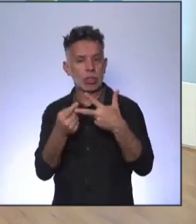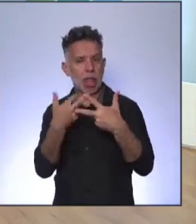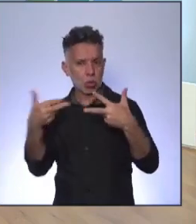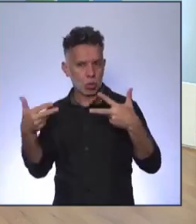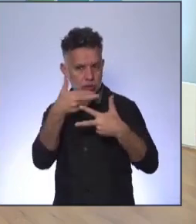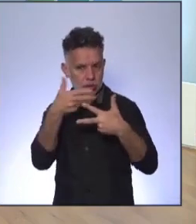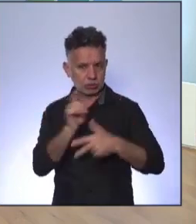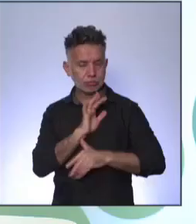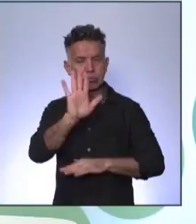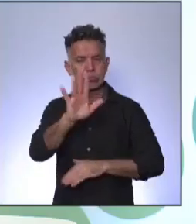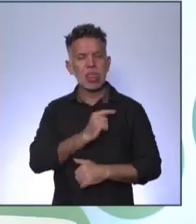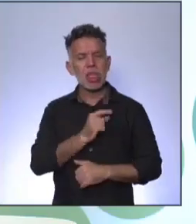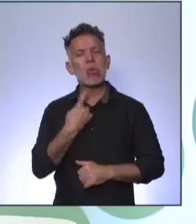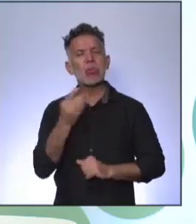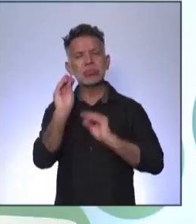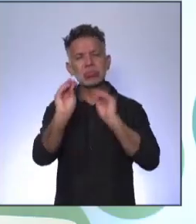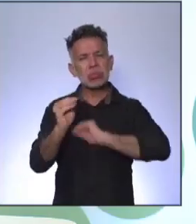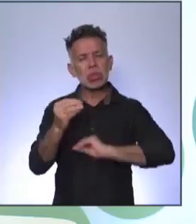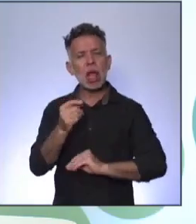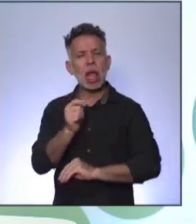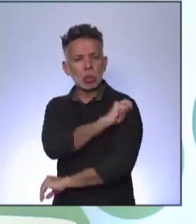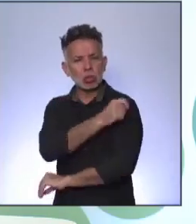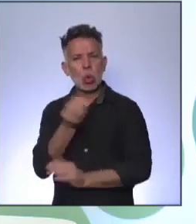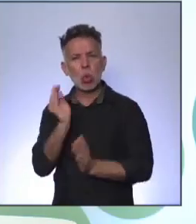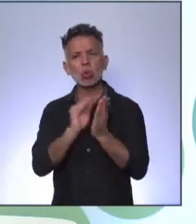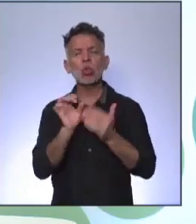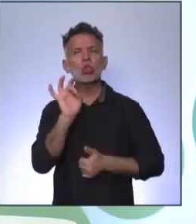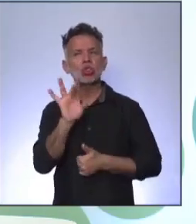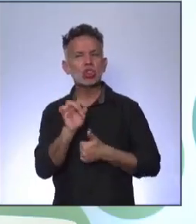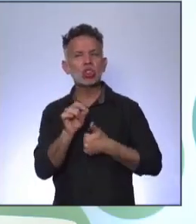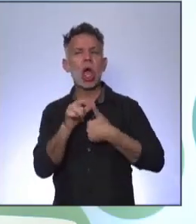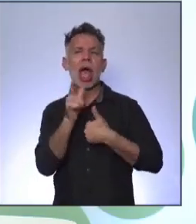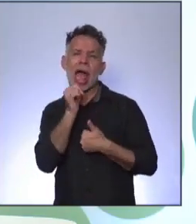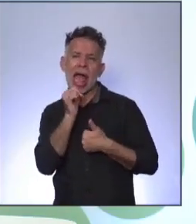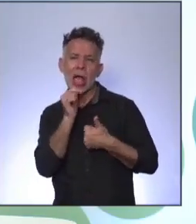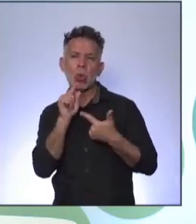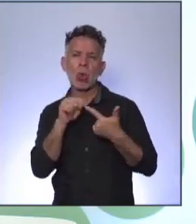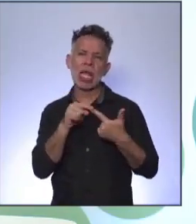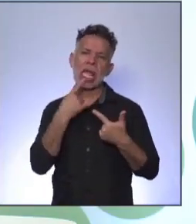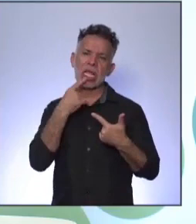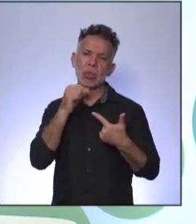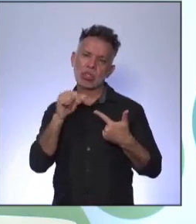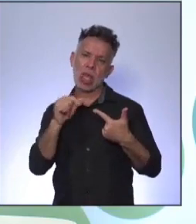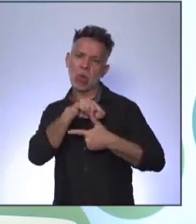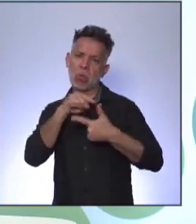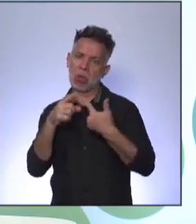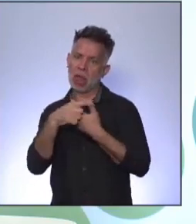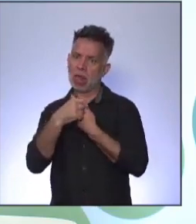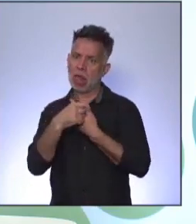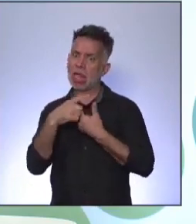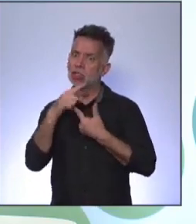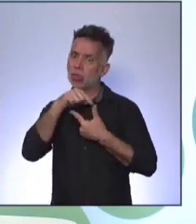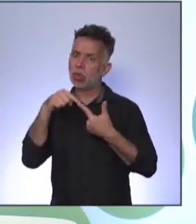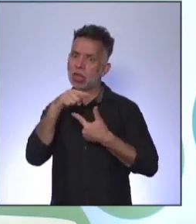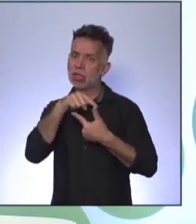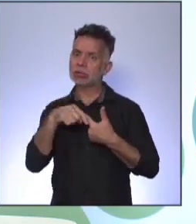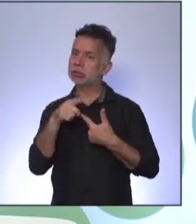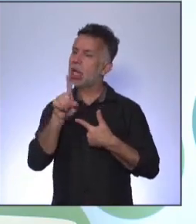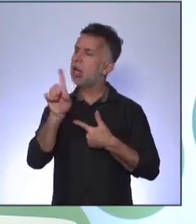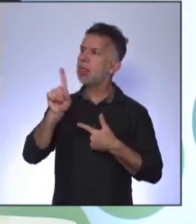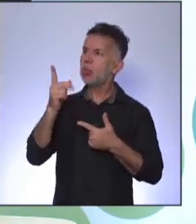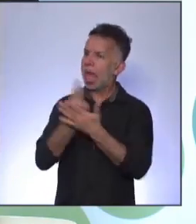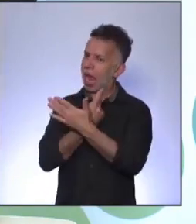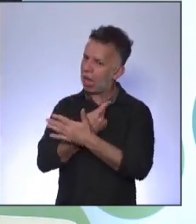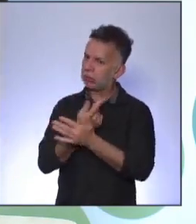Alguns alunos até colocaram lá que era só a água e o sal. Né? E esse aluno que colocou água e sal não está errada.